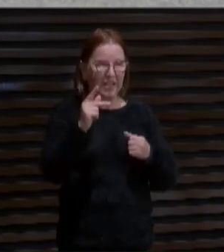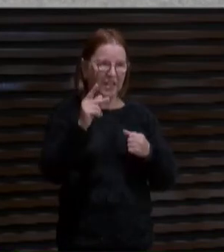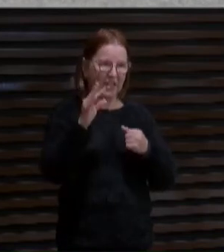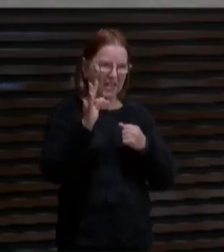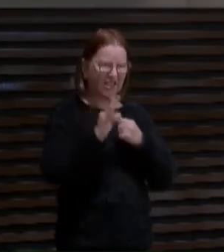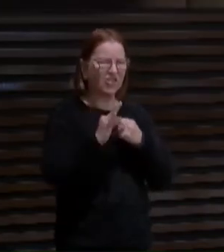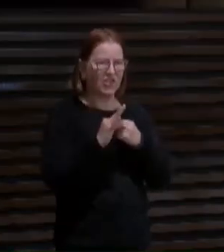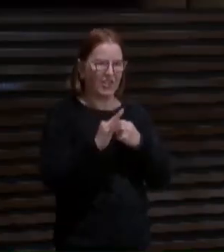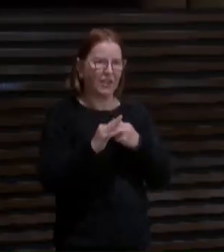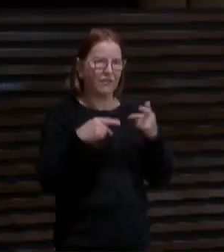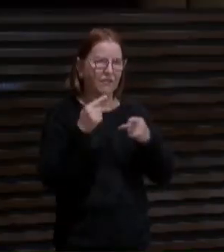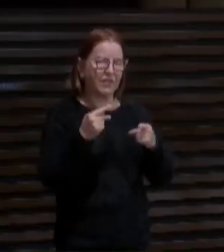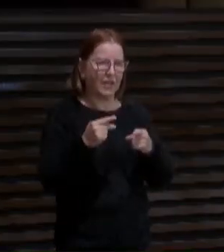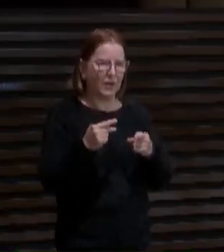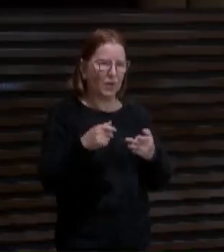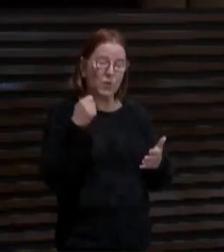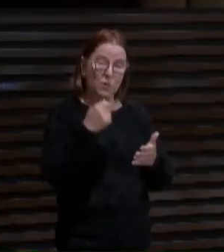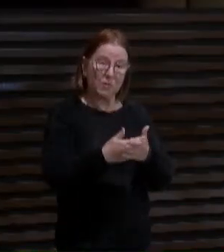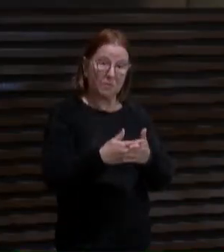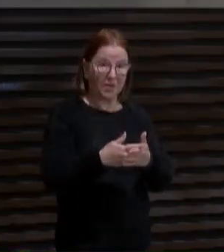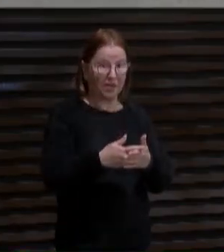se o cara cumprir nove e